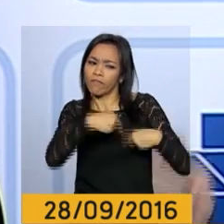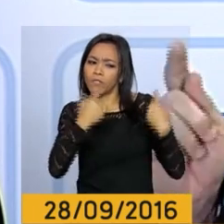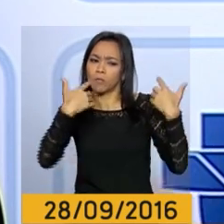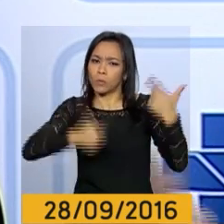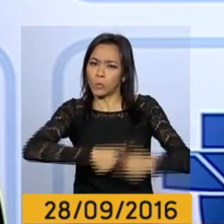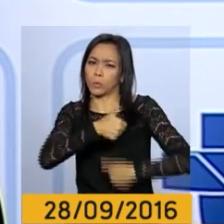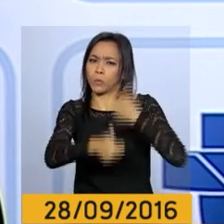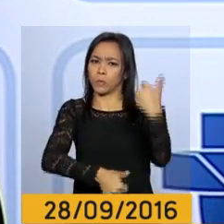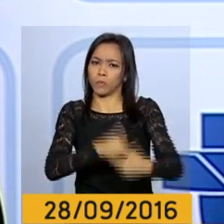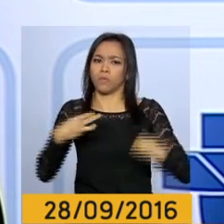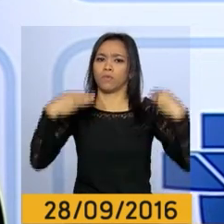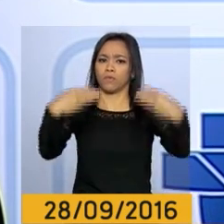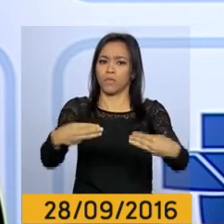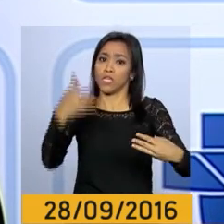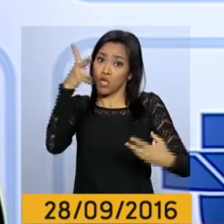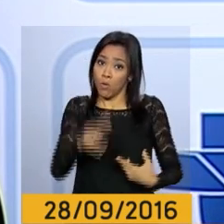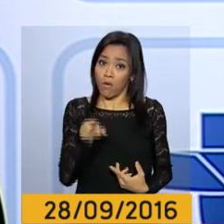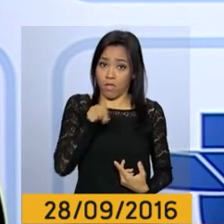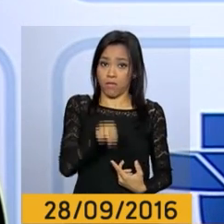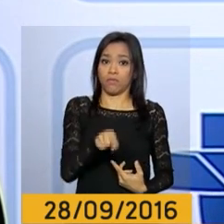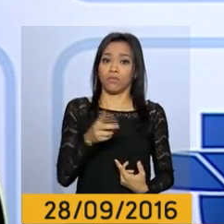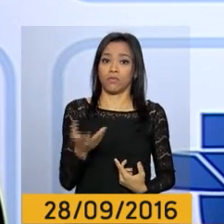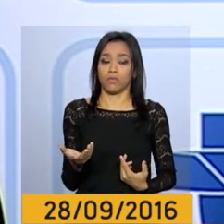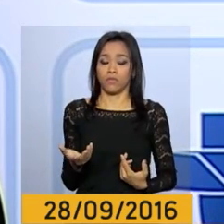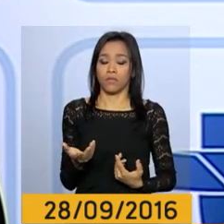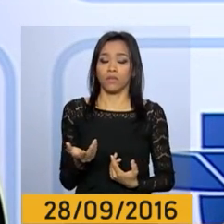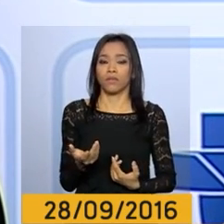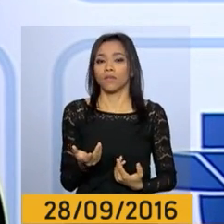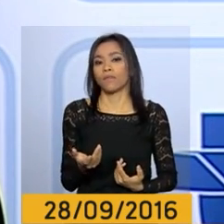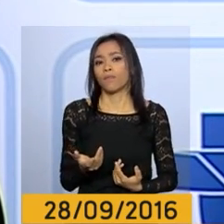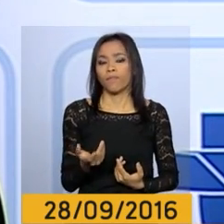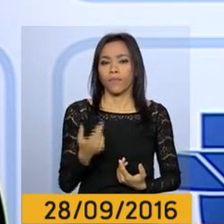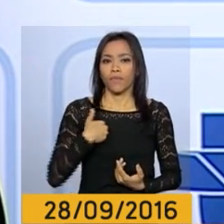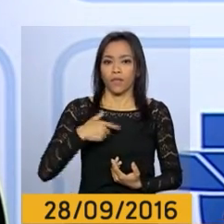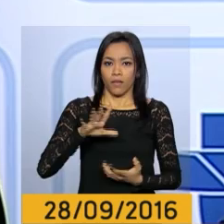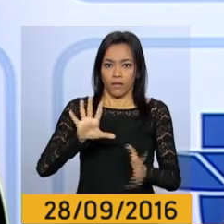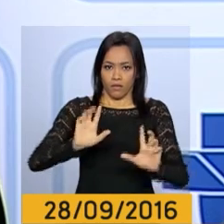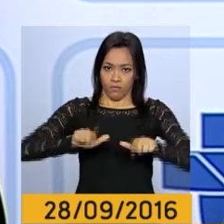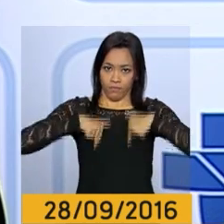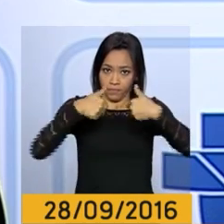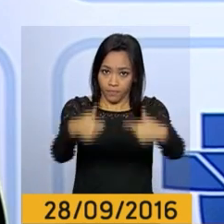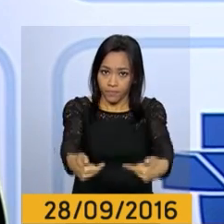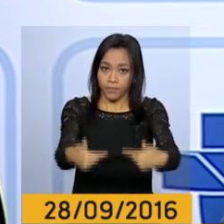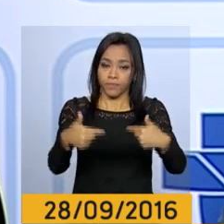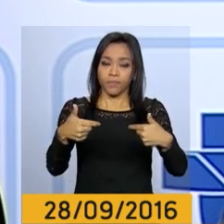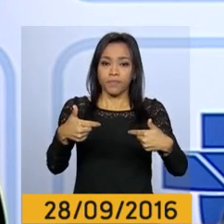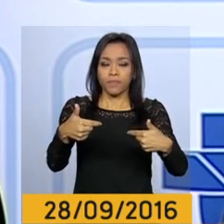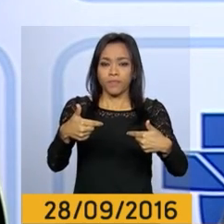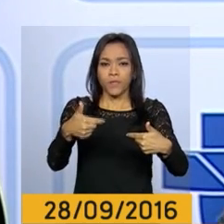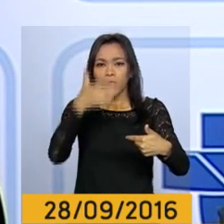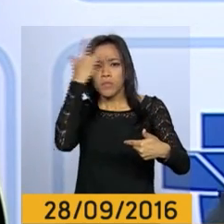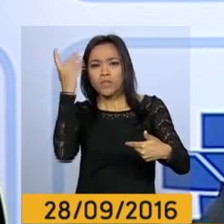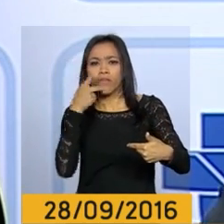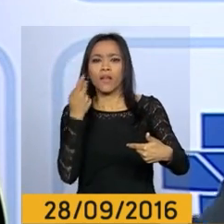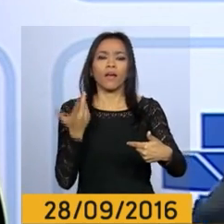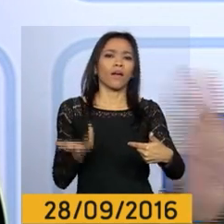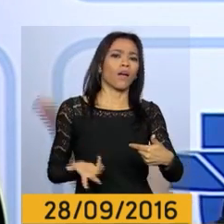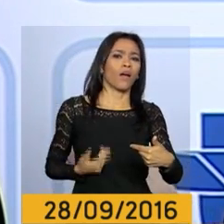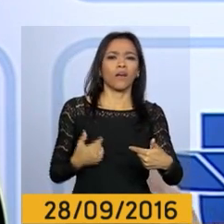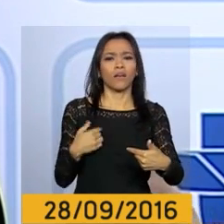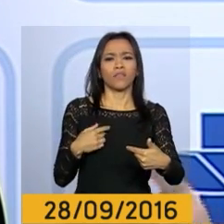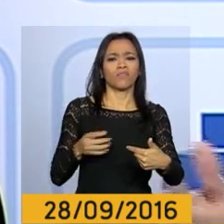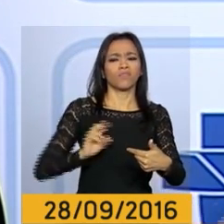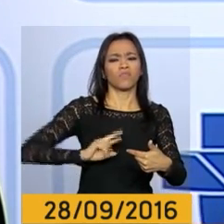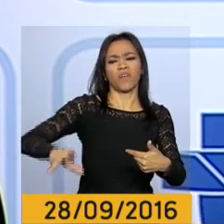como esse que nós enfrentamos uma ação que alguém poderia dizer não nem vale a pena